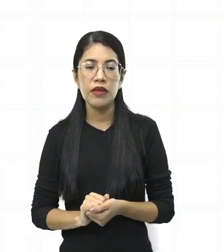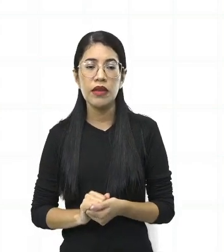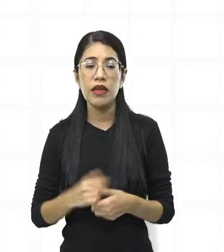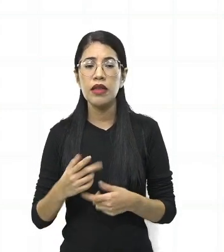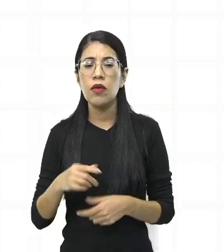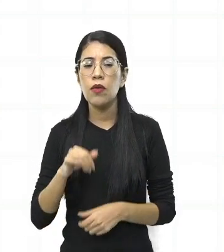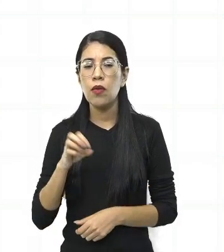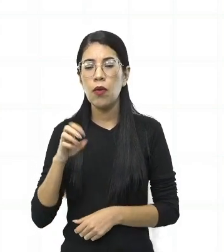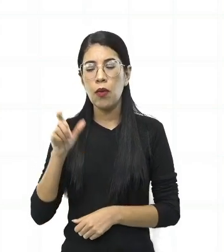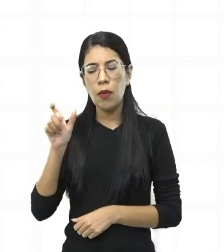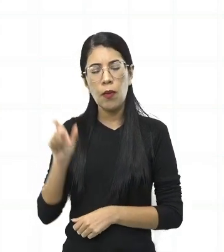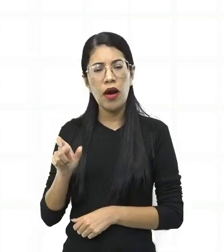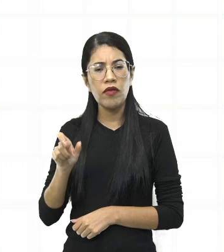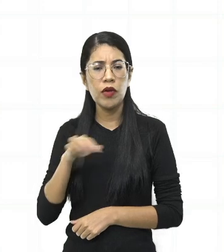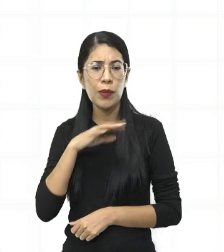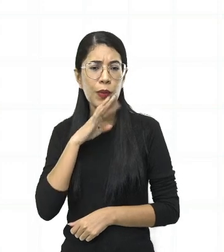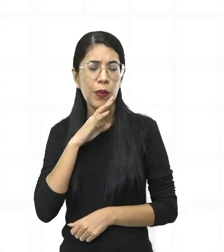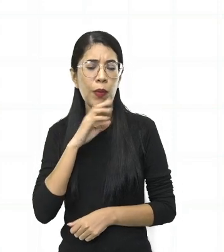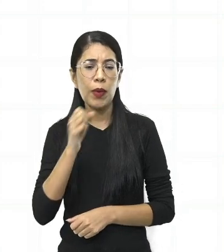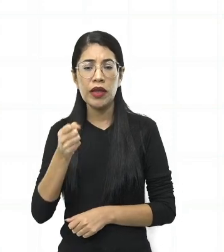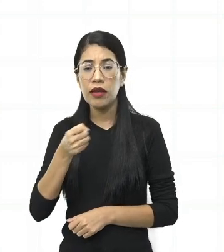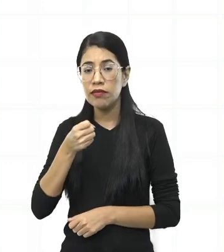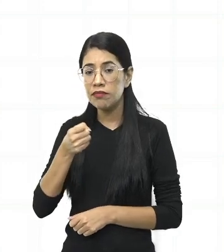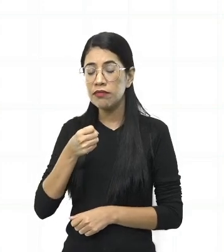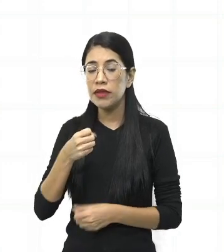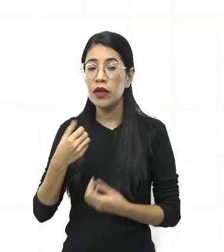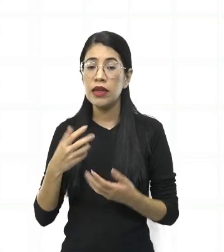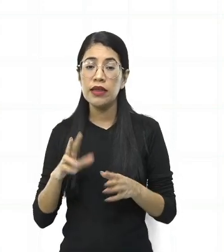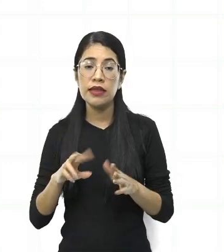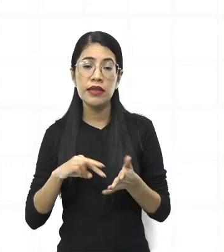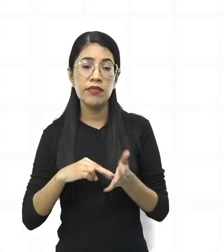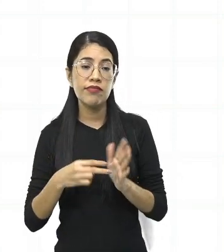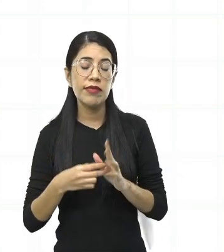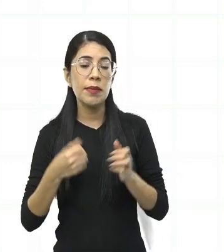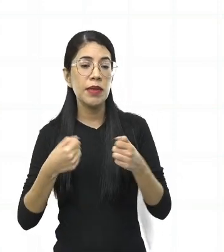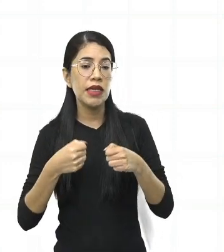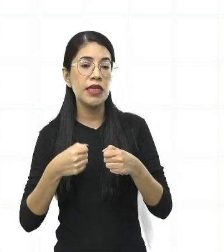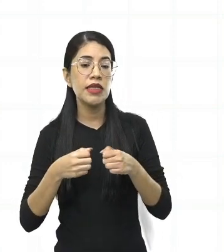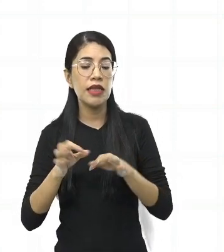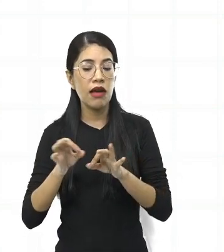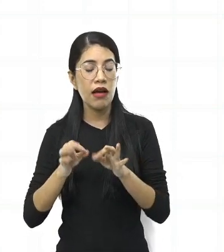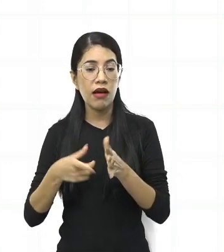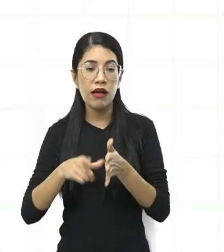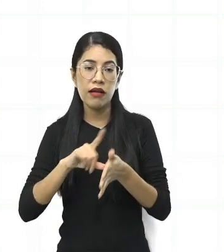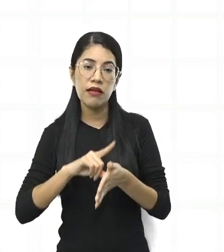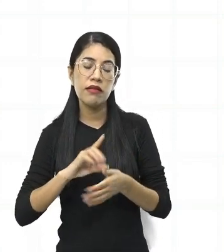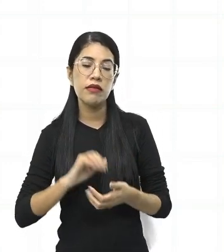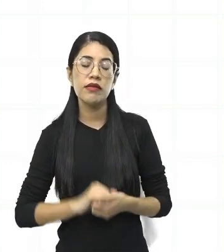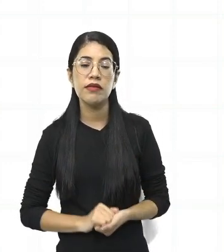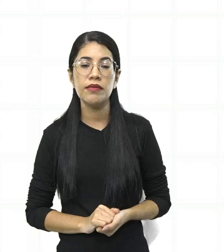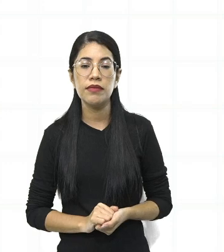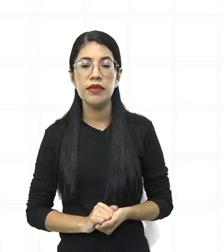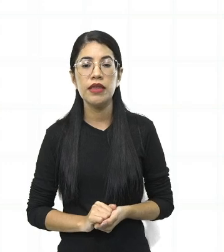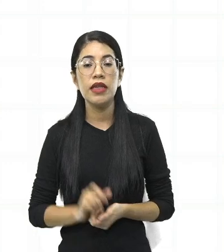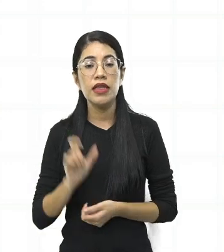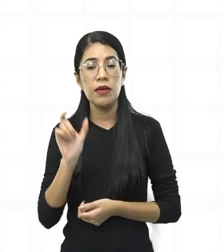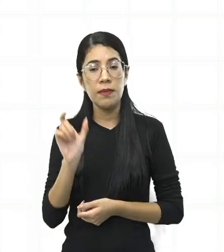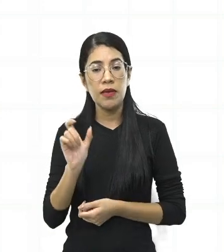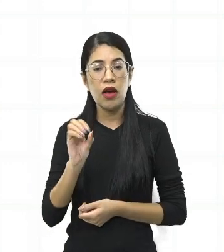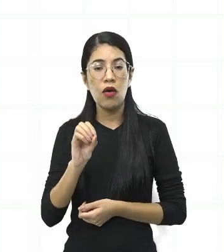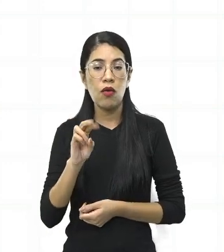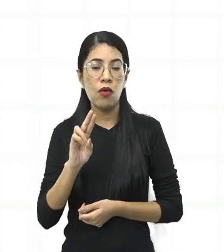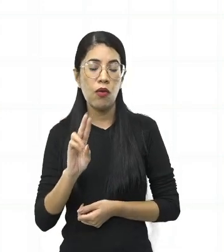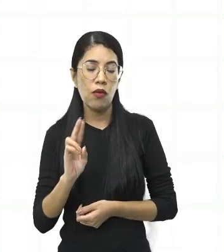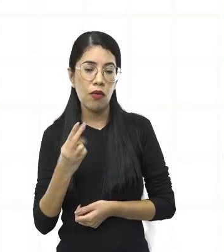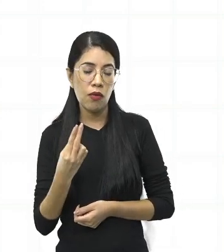entrevista, ou seja, precisa se preparar mais, né? Olha só nossa expressão aqui novamente, vai